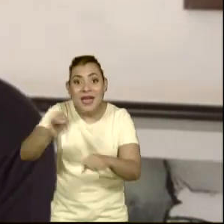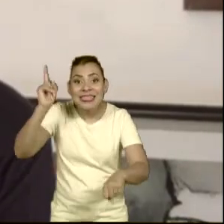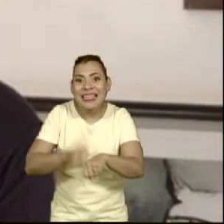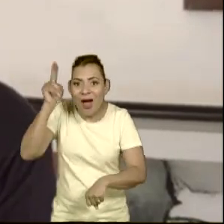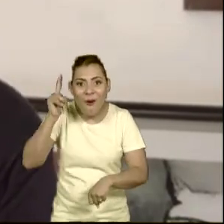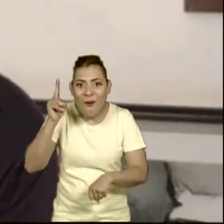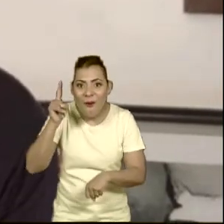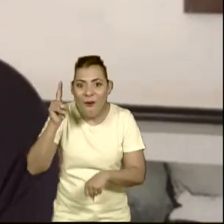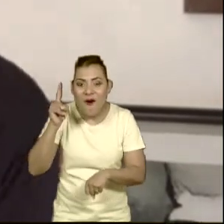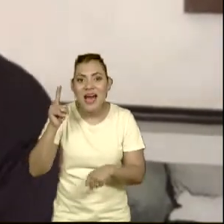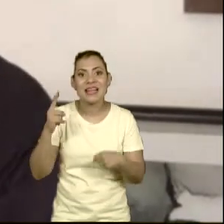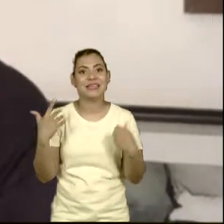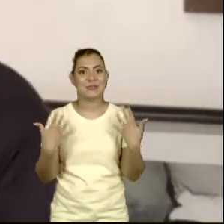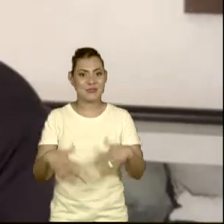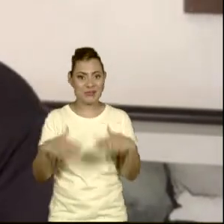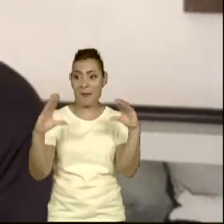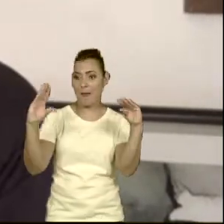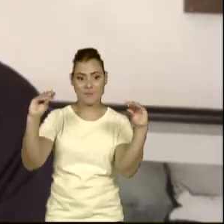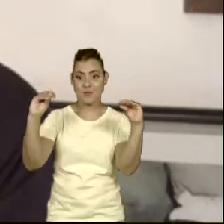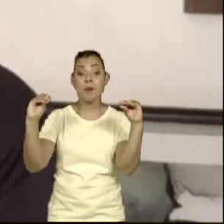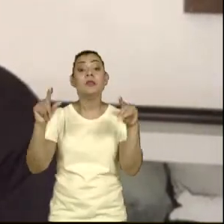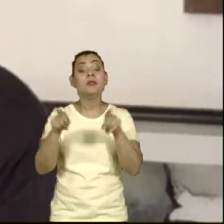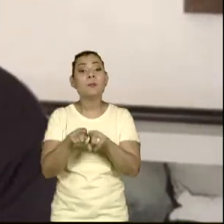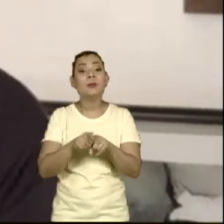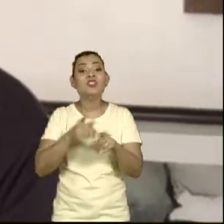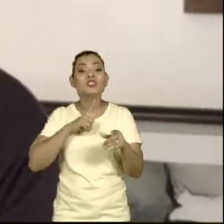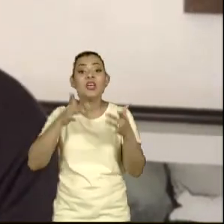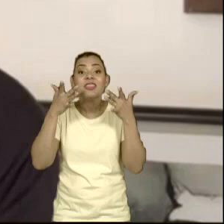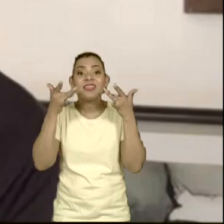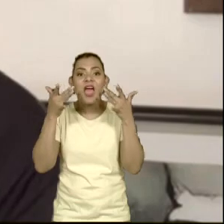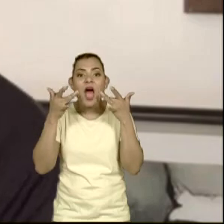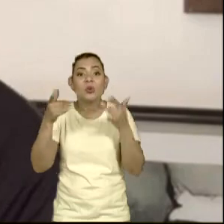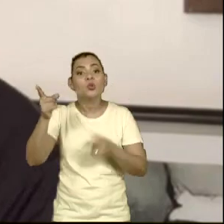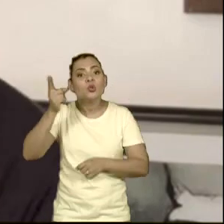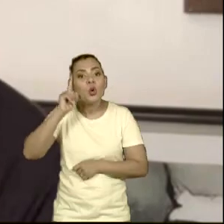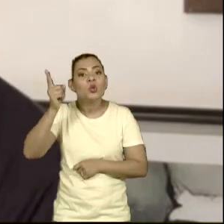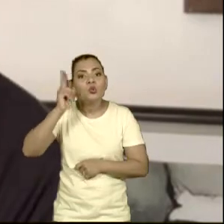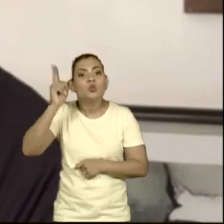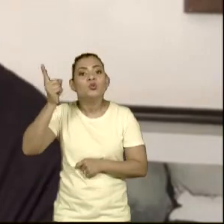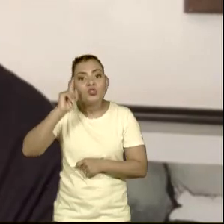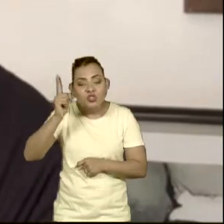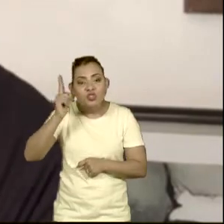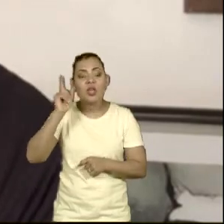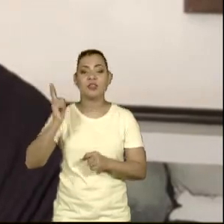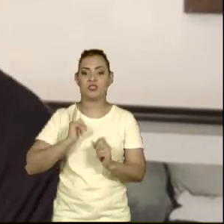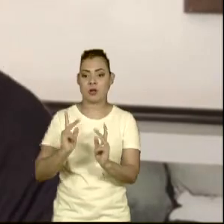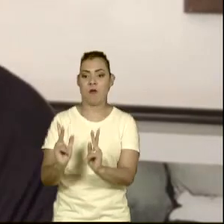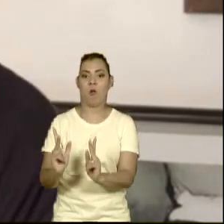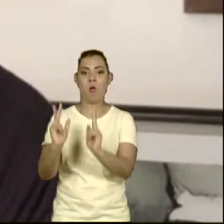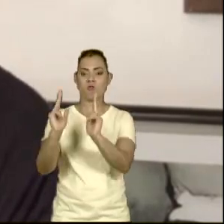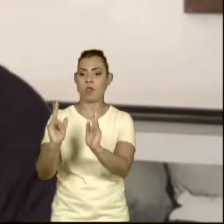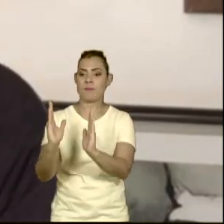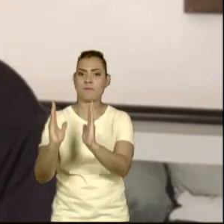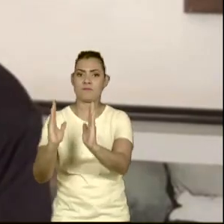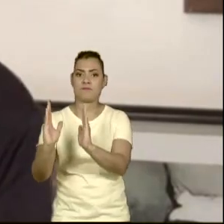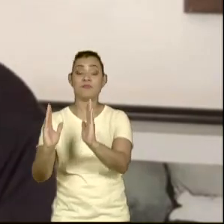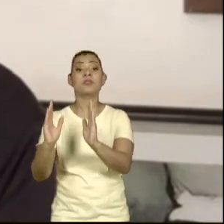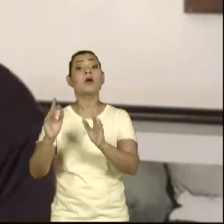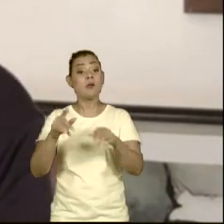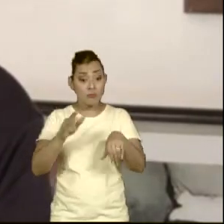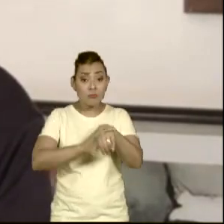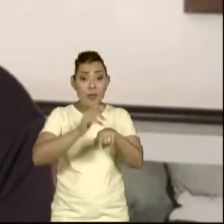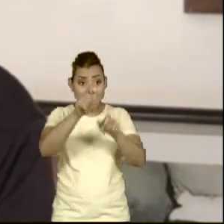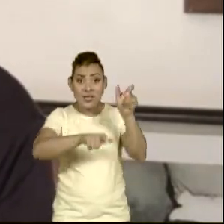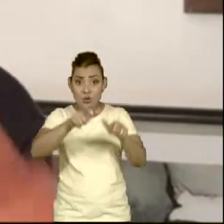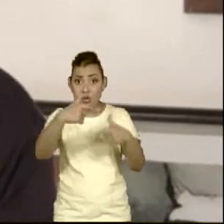total, tá? No meio desse programa ainda tinha um teatro encenado todos os dias, uma história diferente encenada pelo elenco do